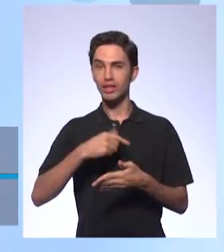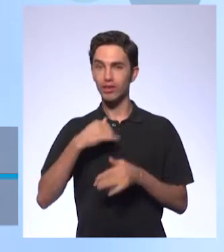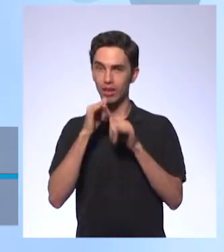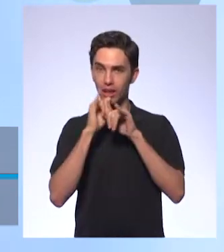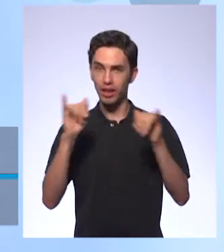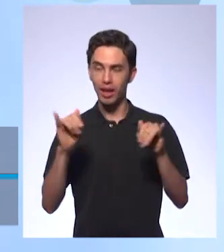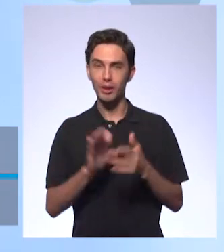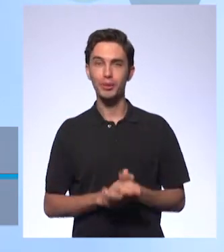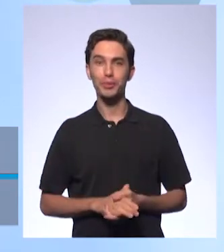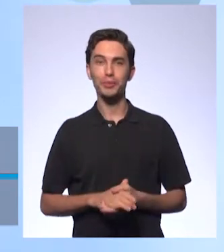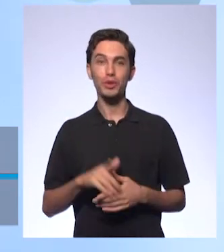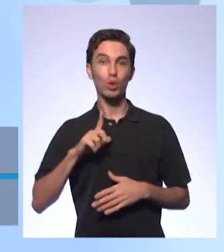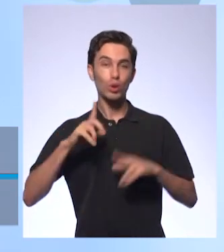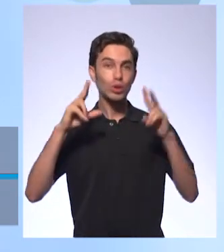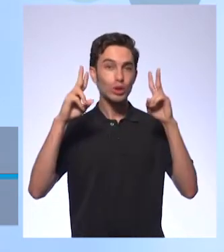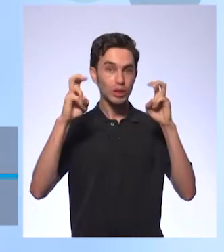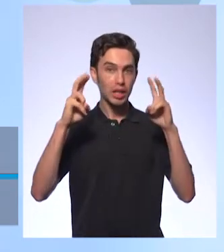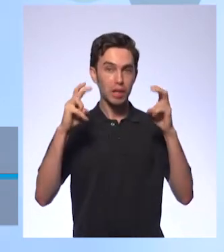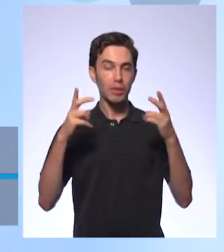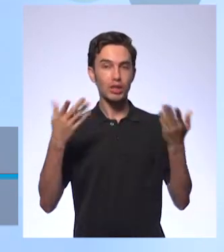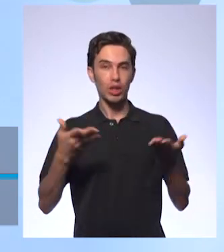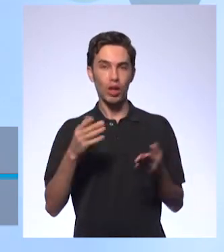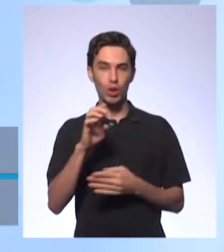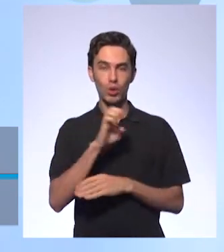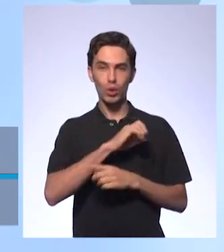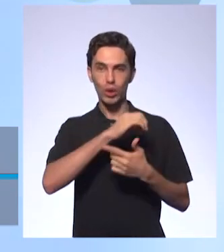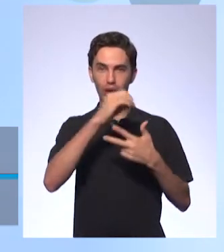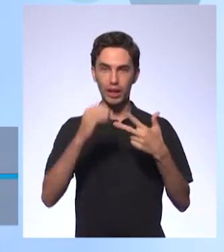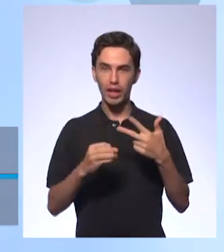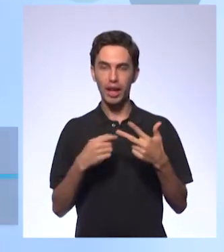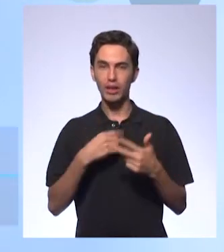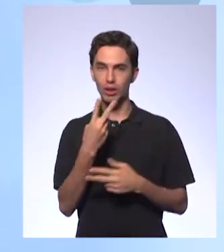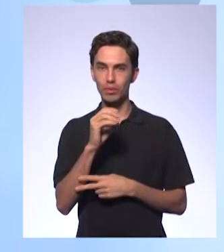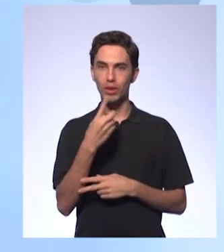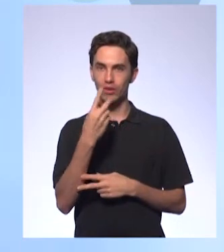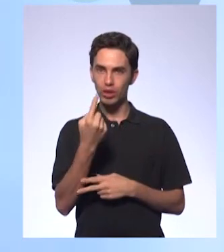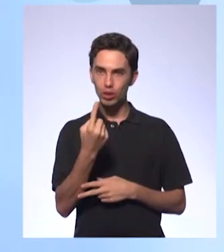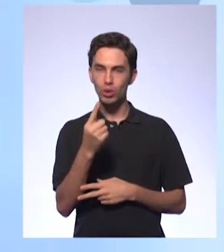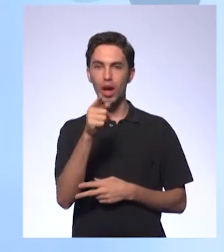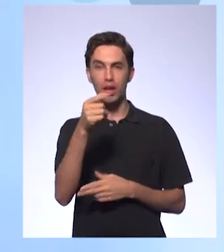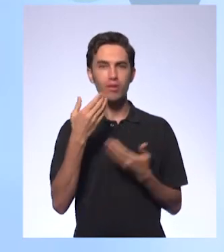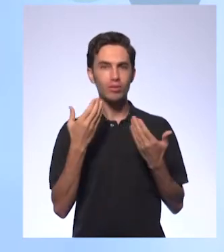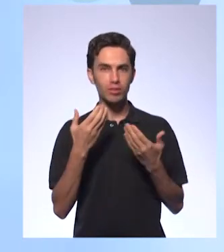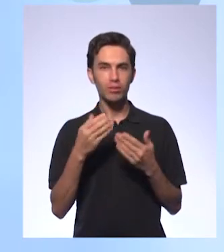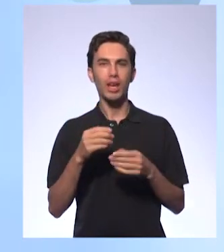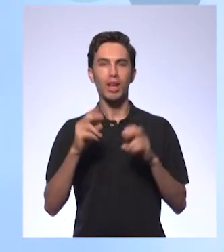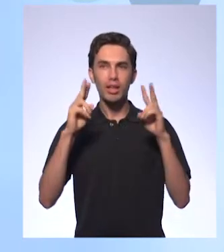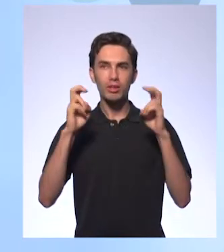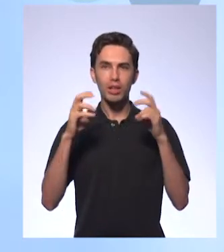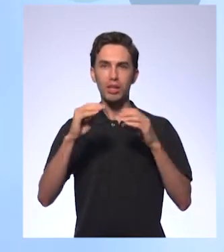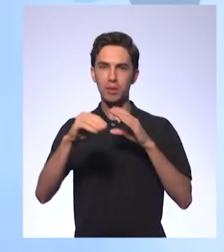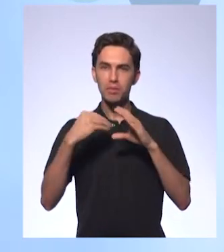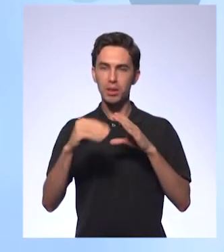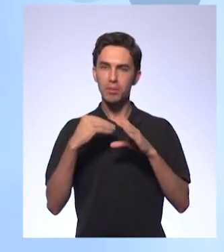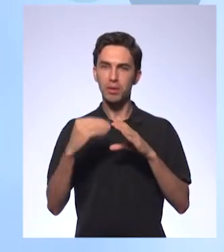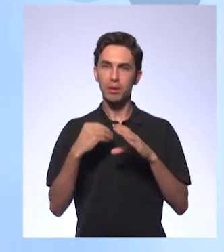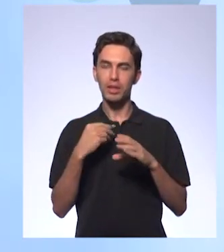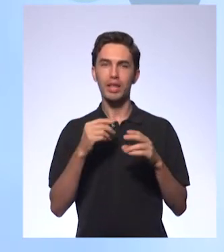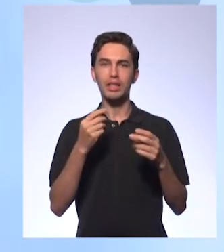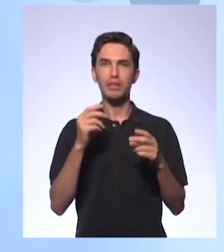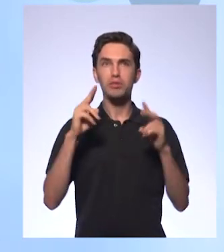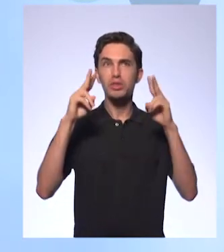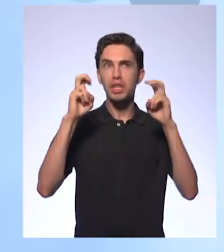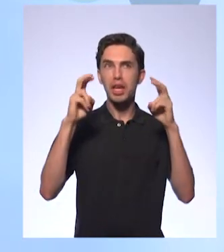recados. Os temas possíveis Enem 2021, a gente continua aceitando, aí vocês mandem os vídeos com a tag temas possíveis